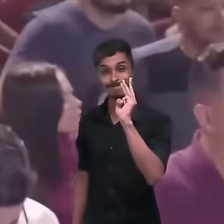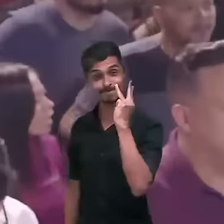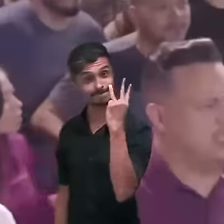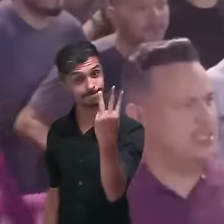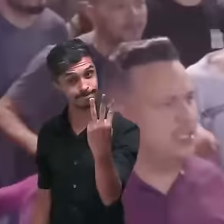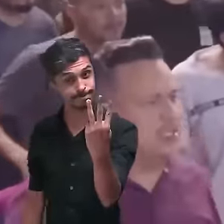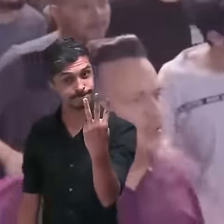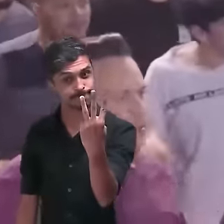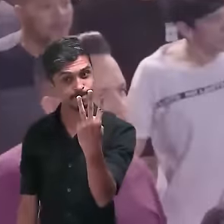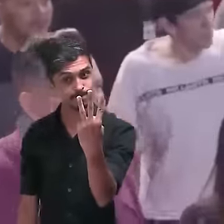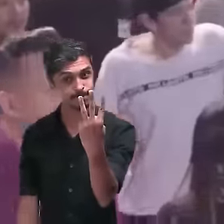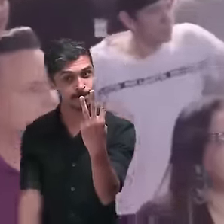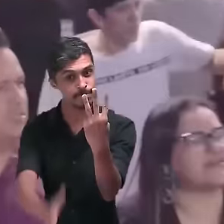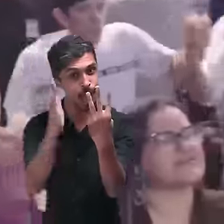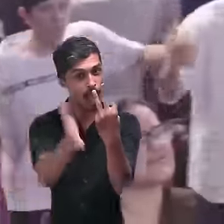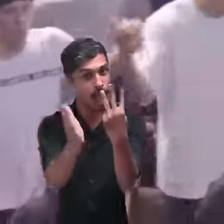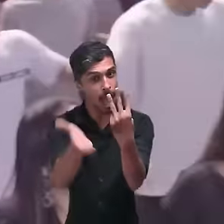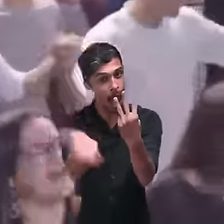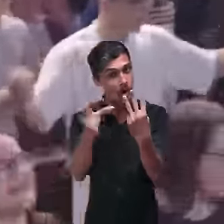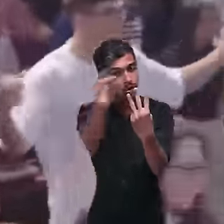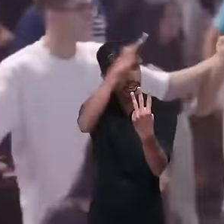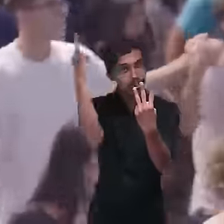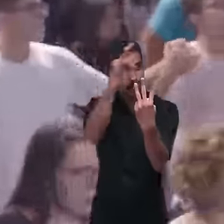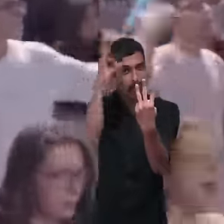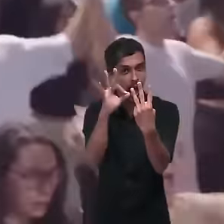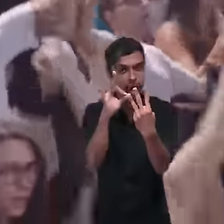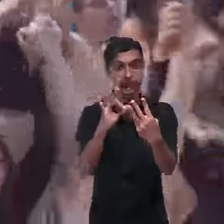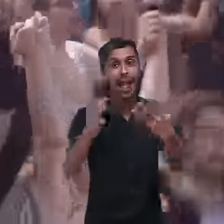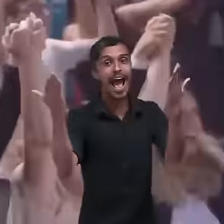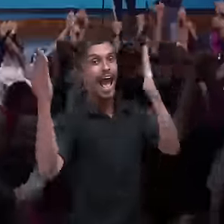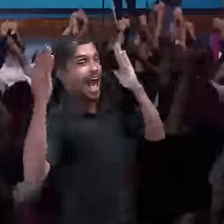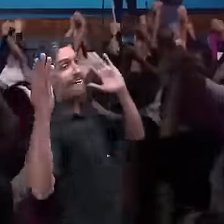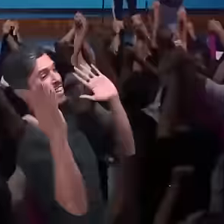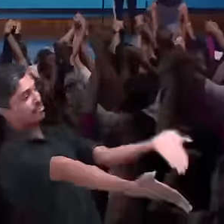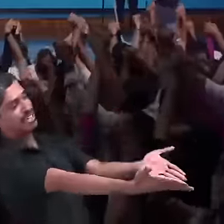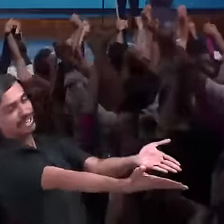Três. Em nome do Espírito Santo. Agora.